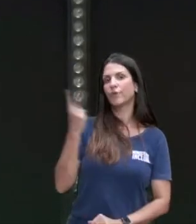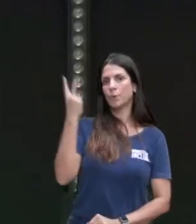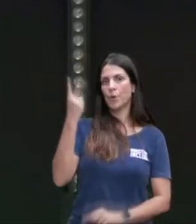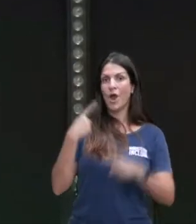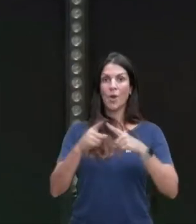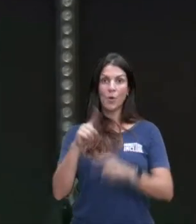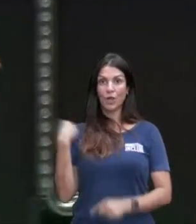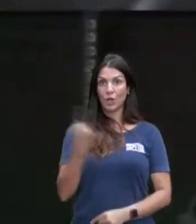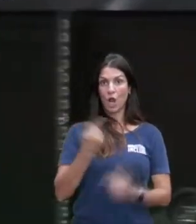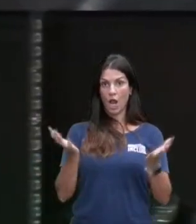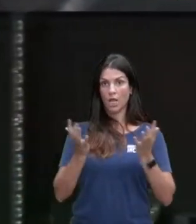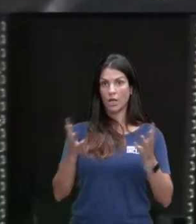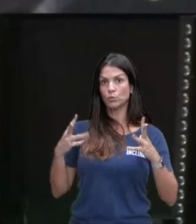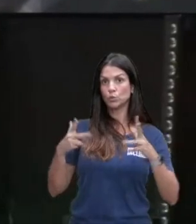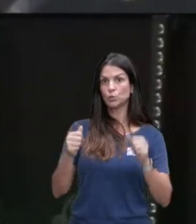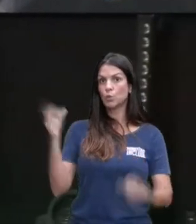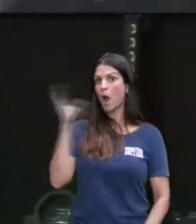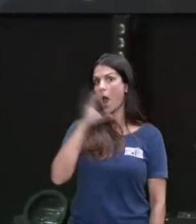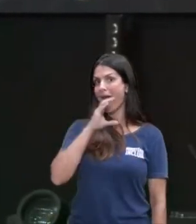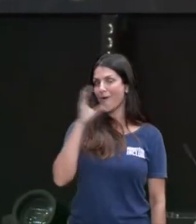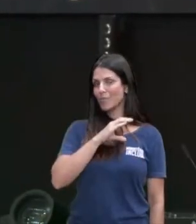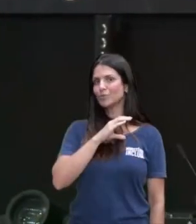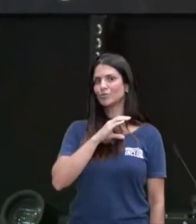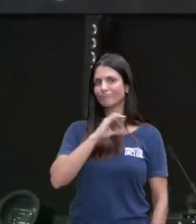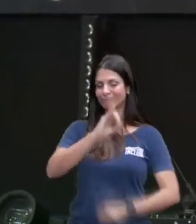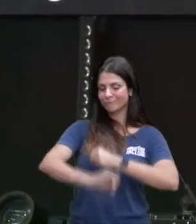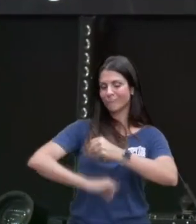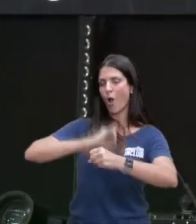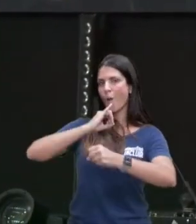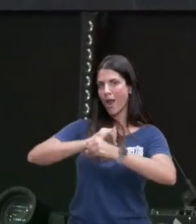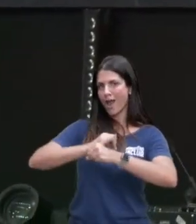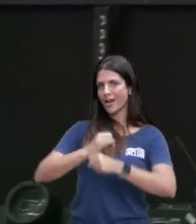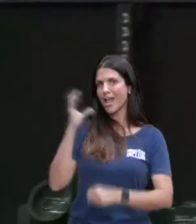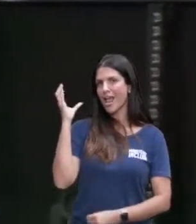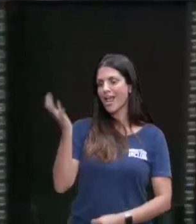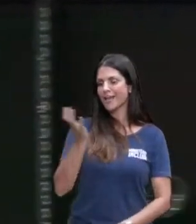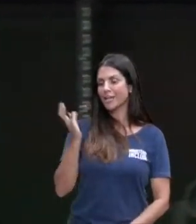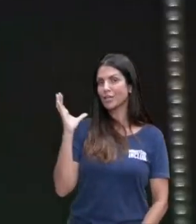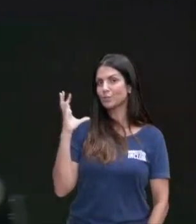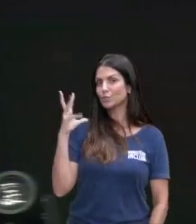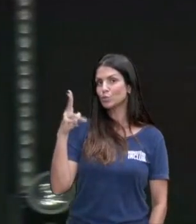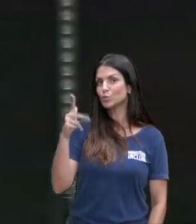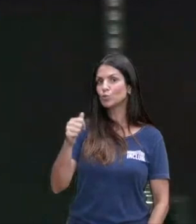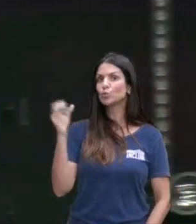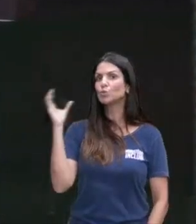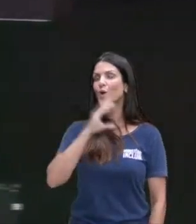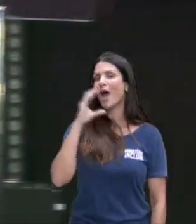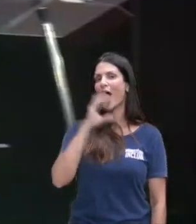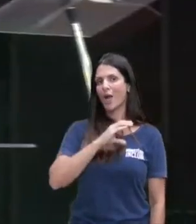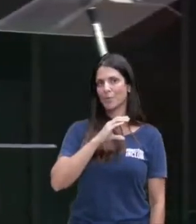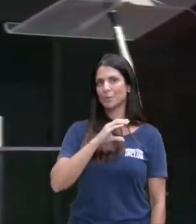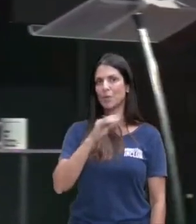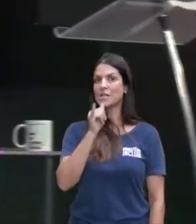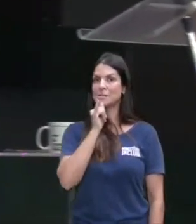hoje nós queremos definir as coisas a nossa vida muito rápido alguém nos faz uma proposta a gente nem hora mais a gente não sabe o que